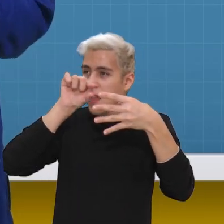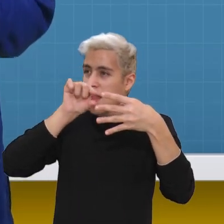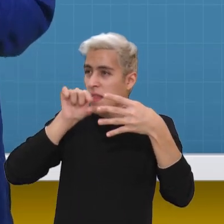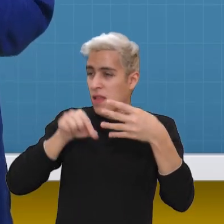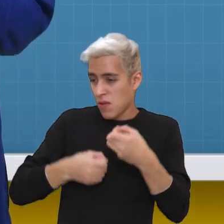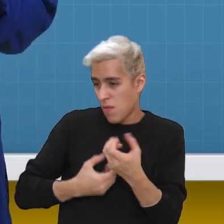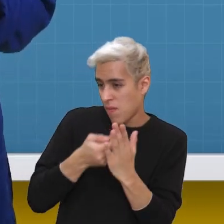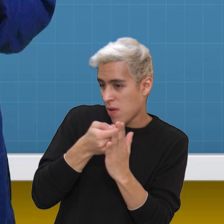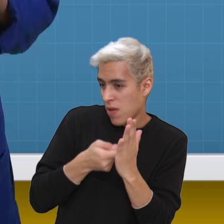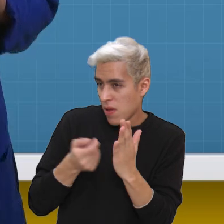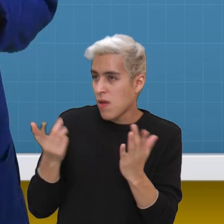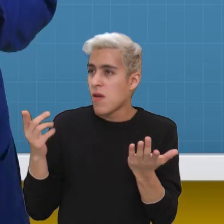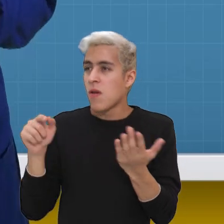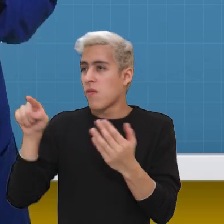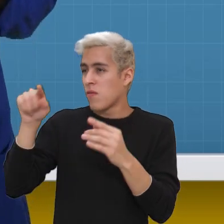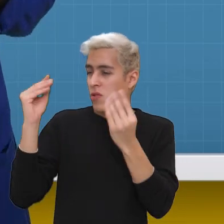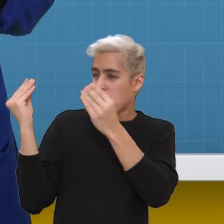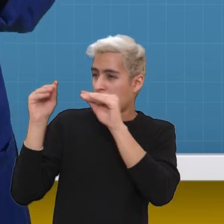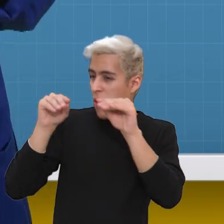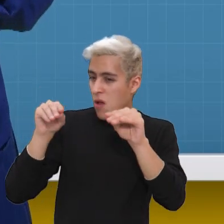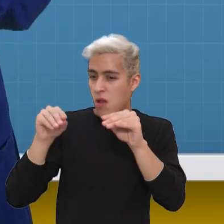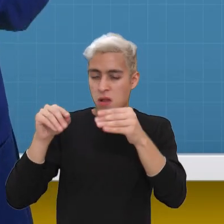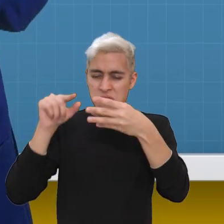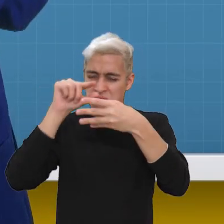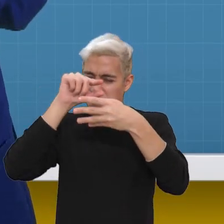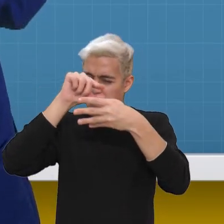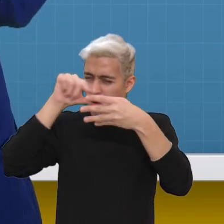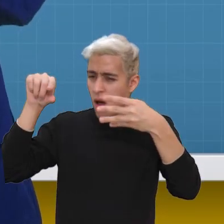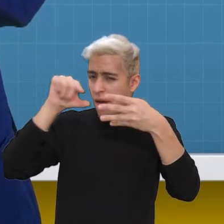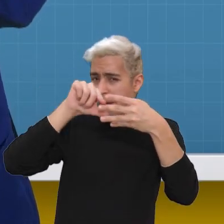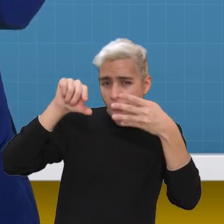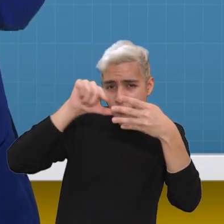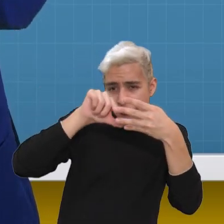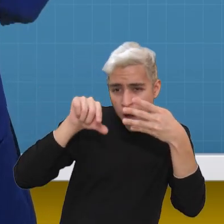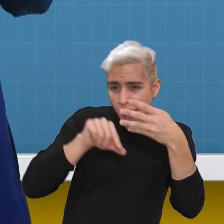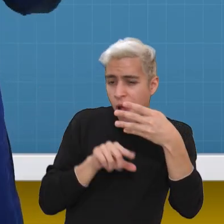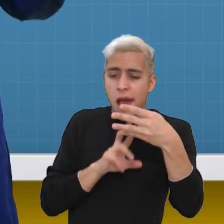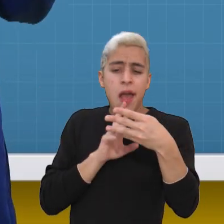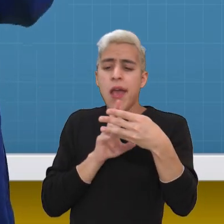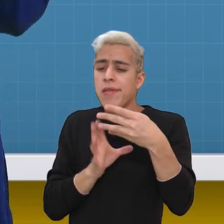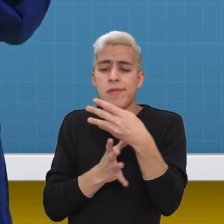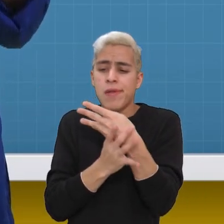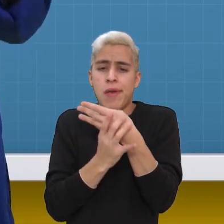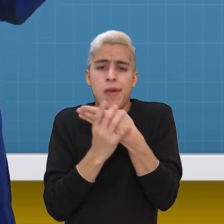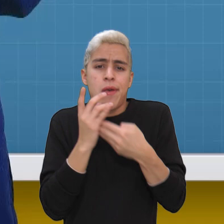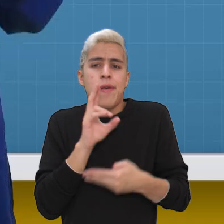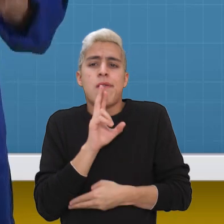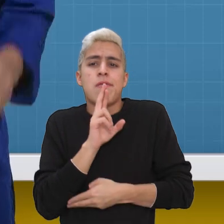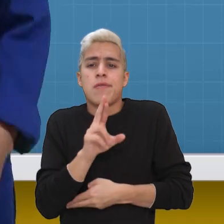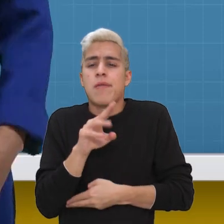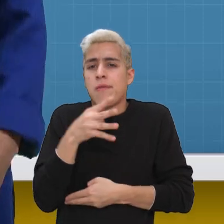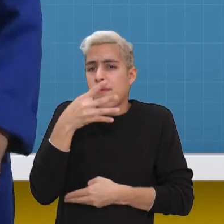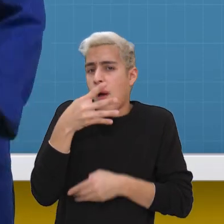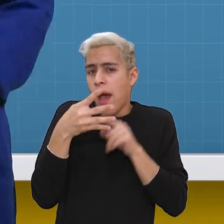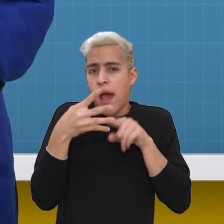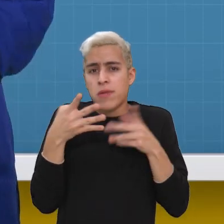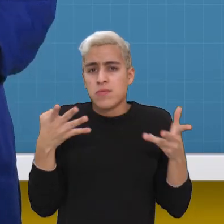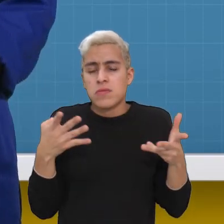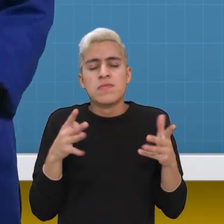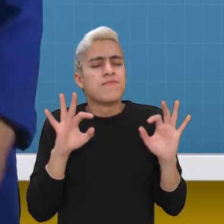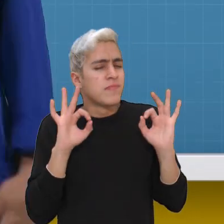poema, certo? Você colocou um verso, uma quadrinha aí com 4 versos, resultado dessa questão 4,